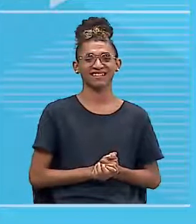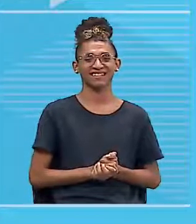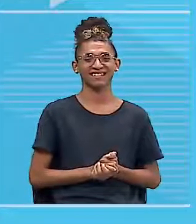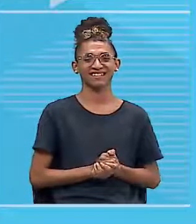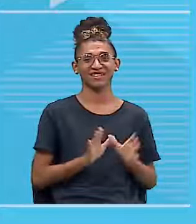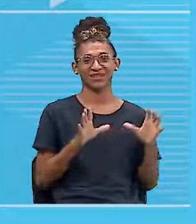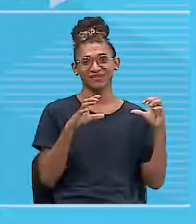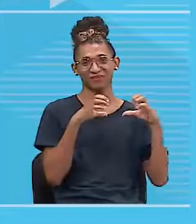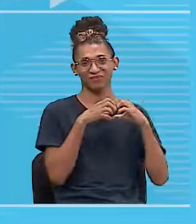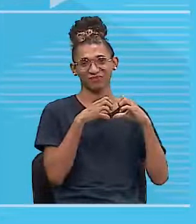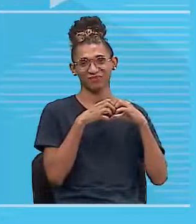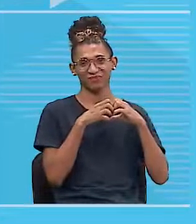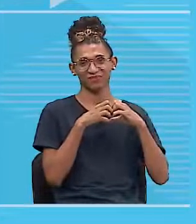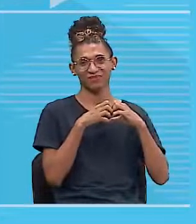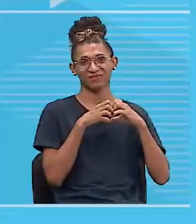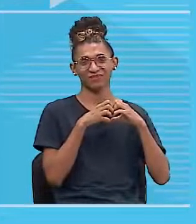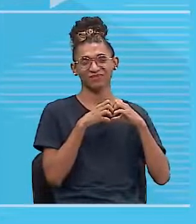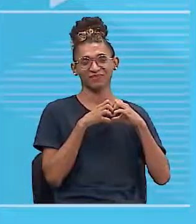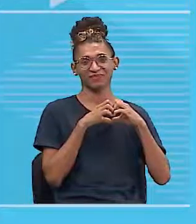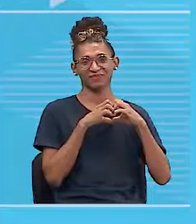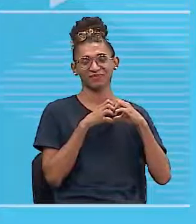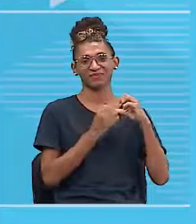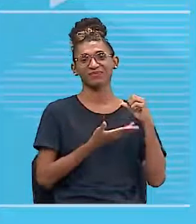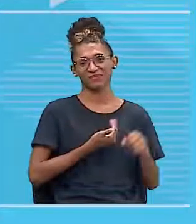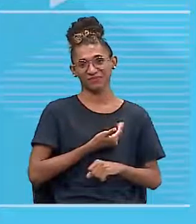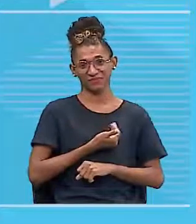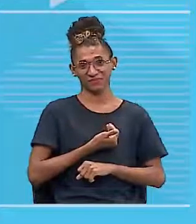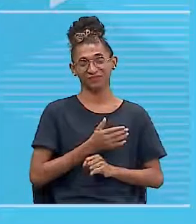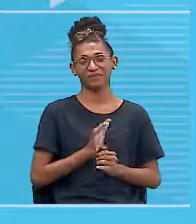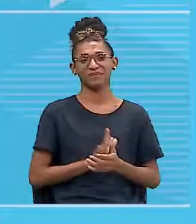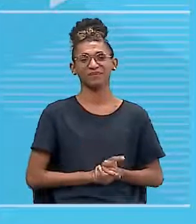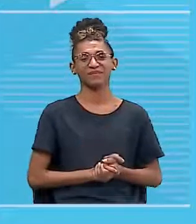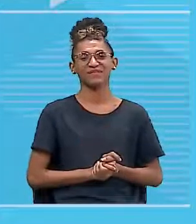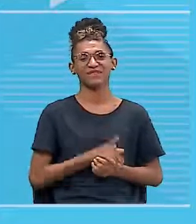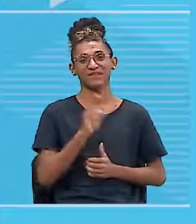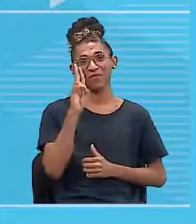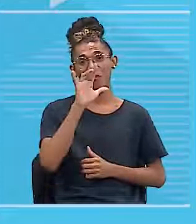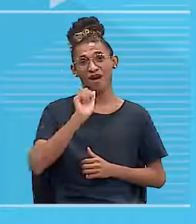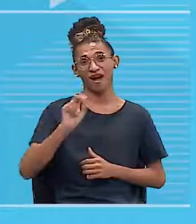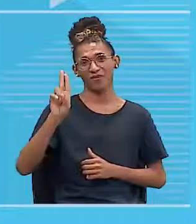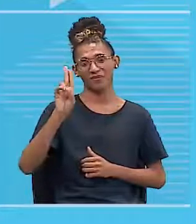coração apaixonado uau